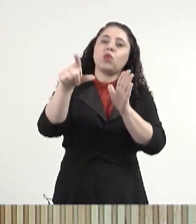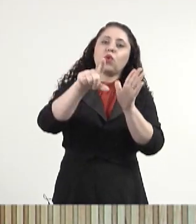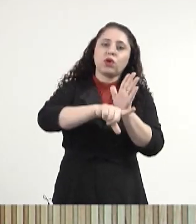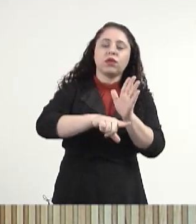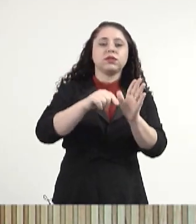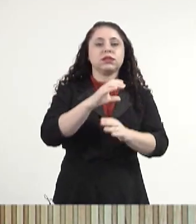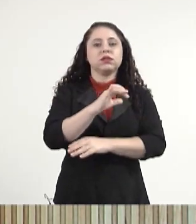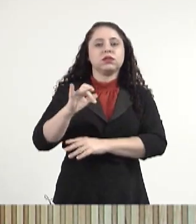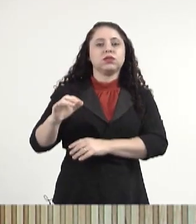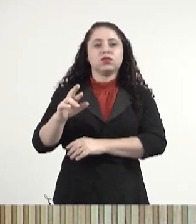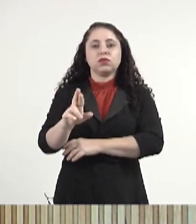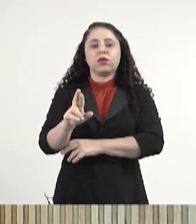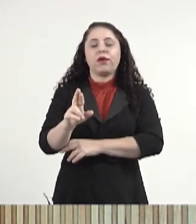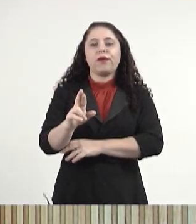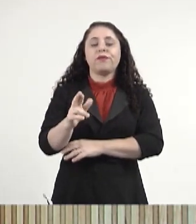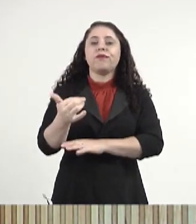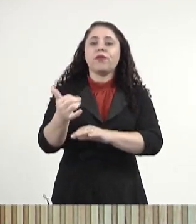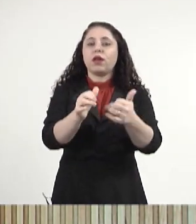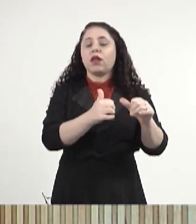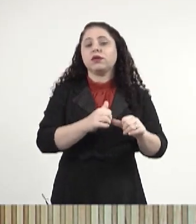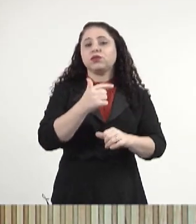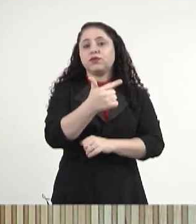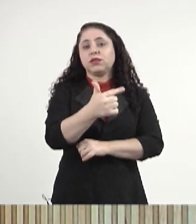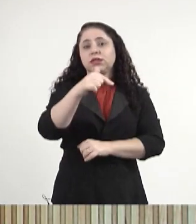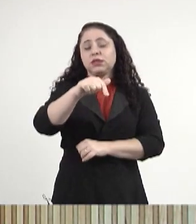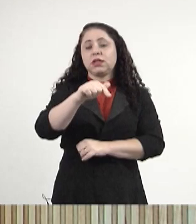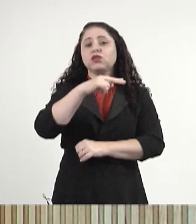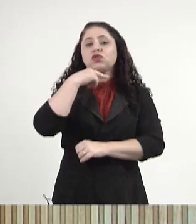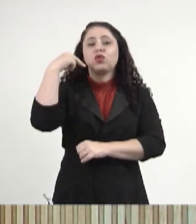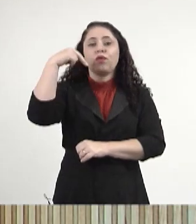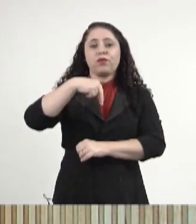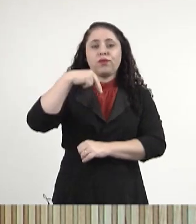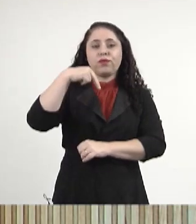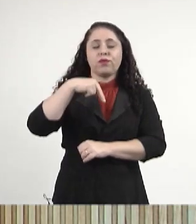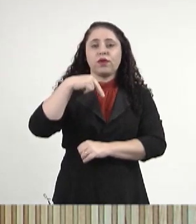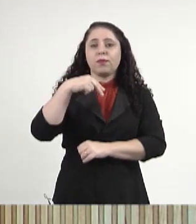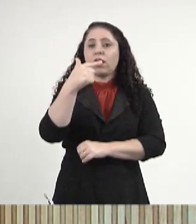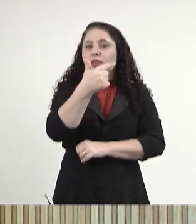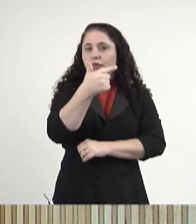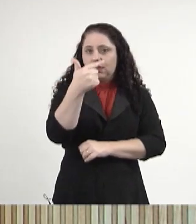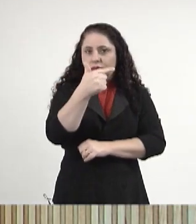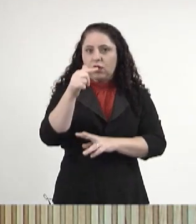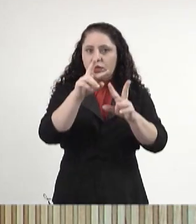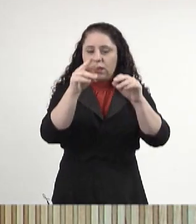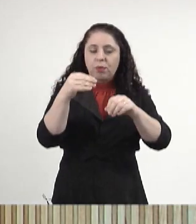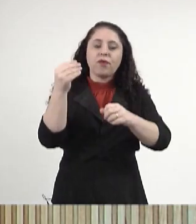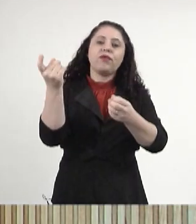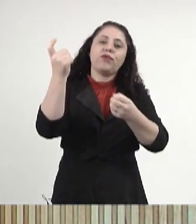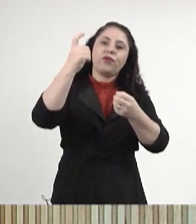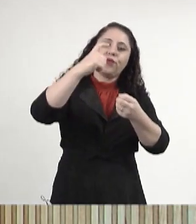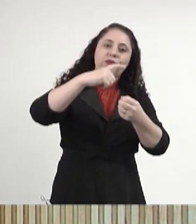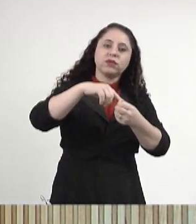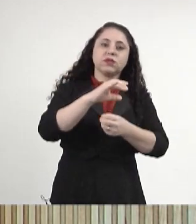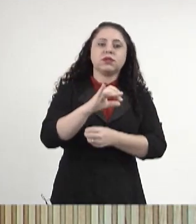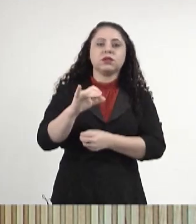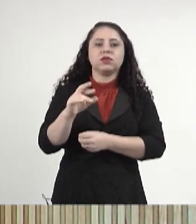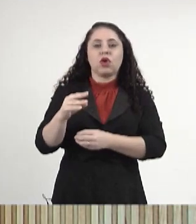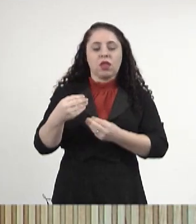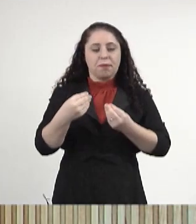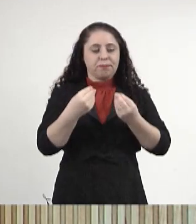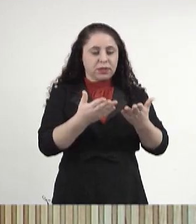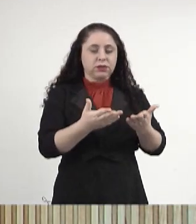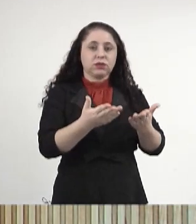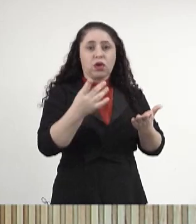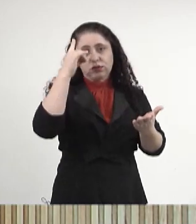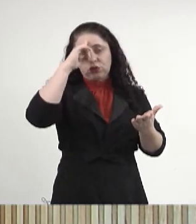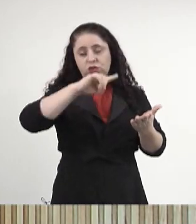de Constituição, Justiça e Redação. No dia 27 de novembro, as duas matérias serão devolvidas pela CCJR.